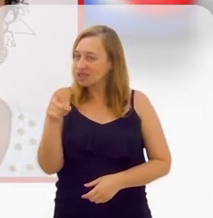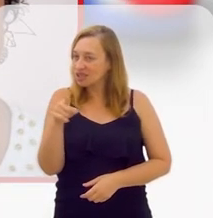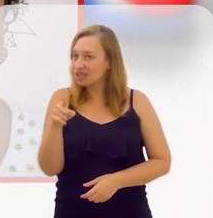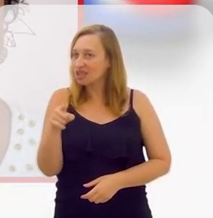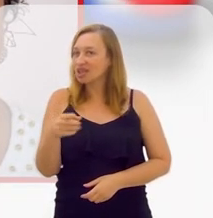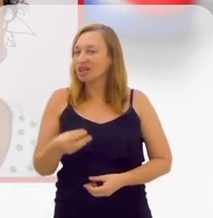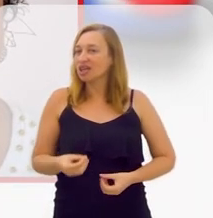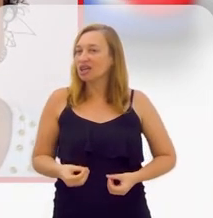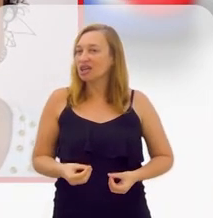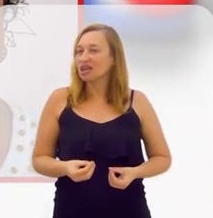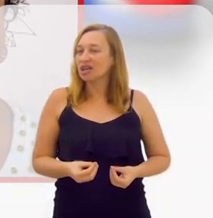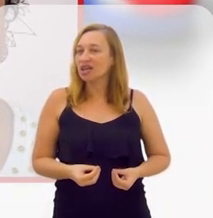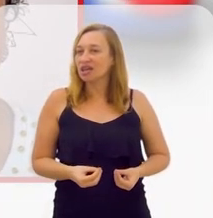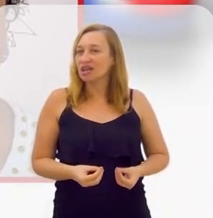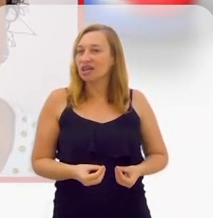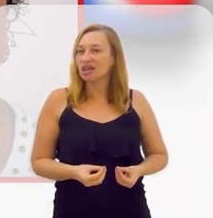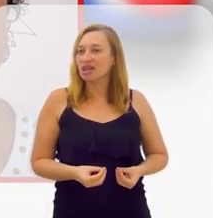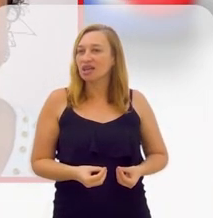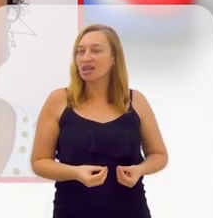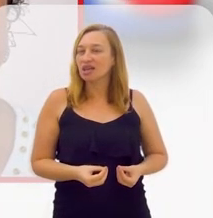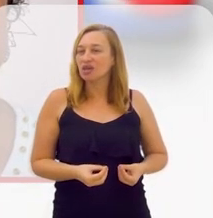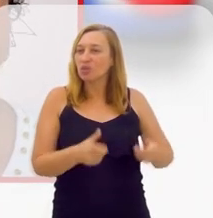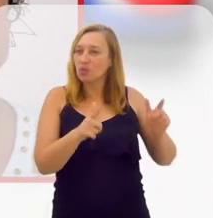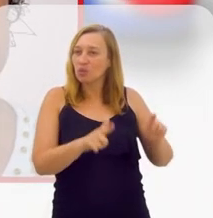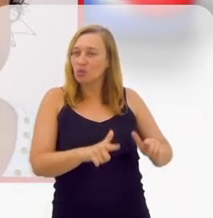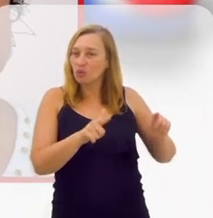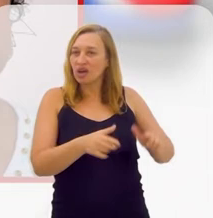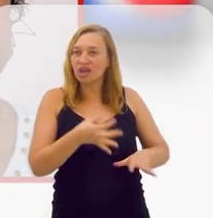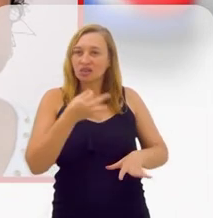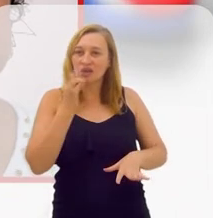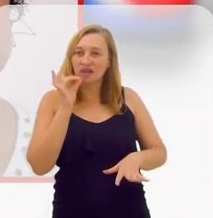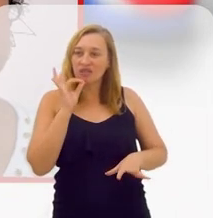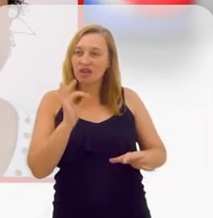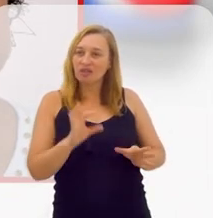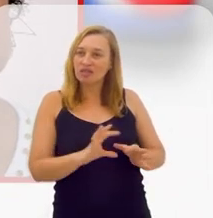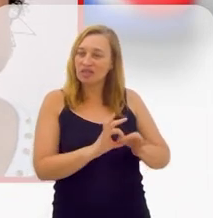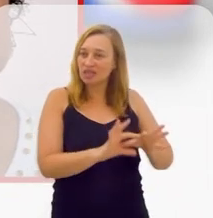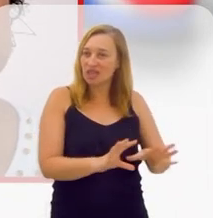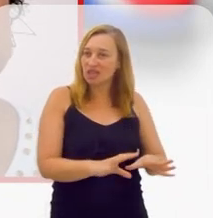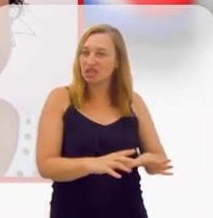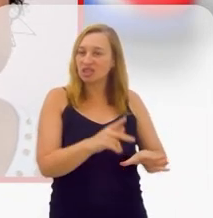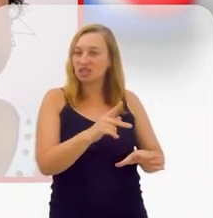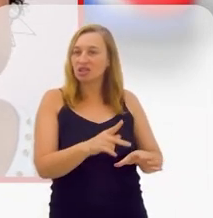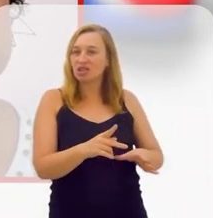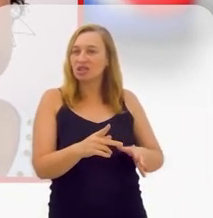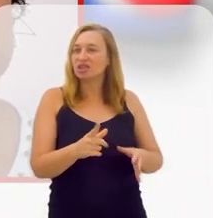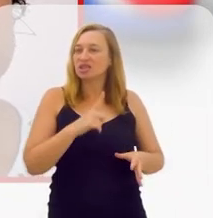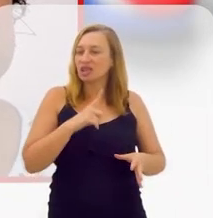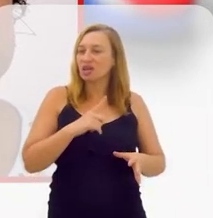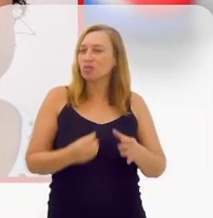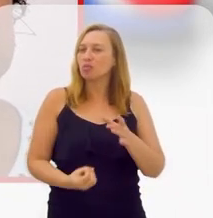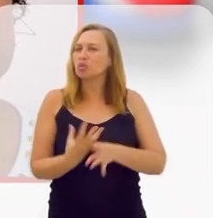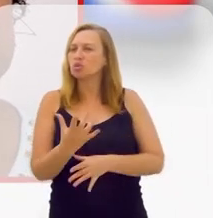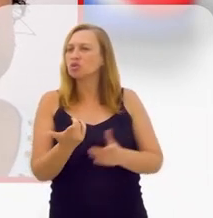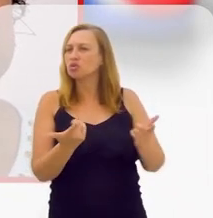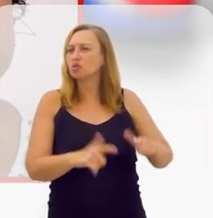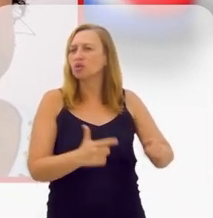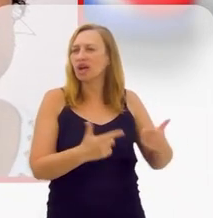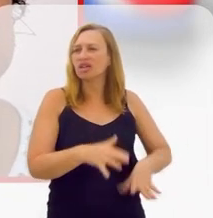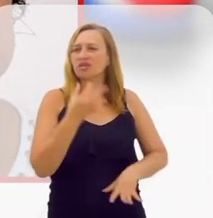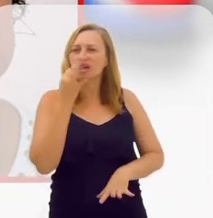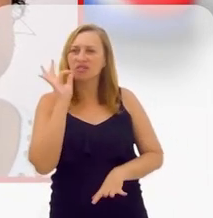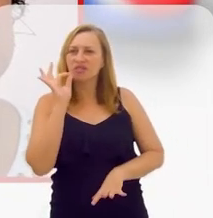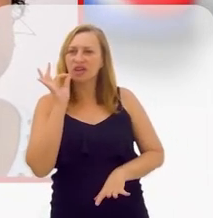comentado que você cede a terra aí do café, né, sem cobrar nada. Existe alguma produção local aí no